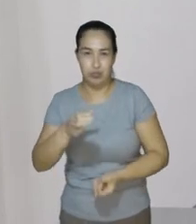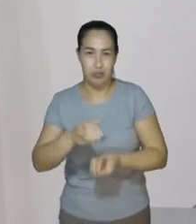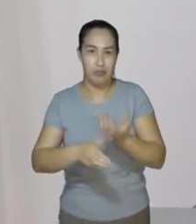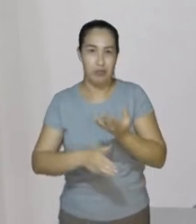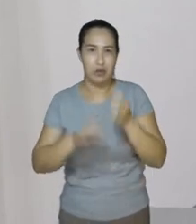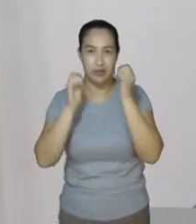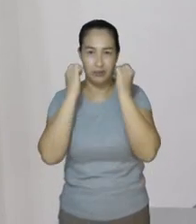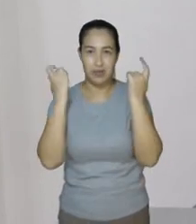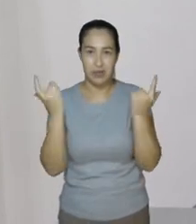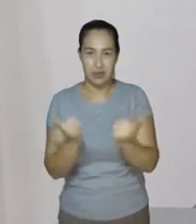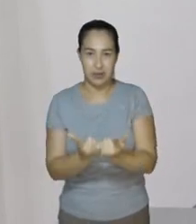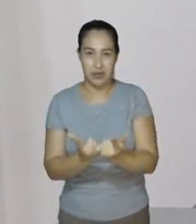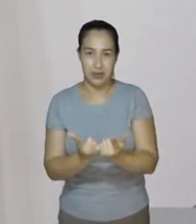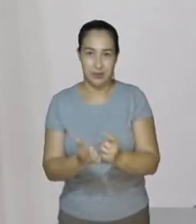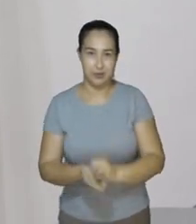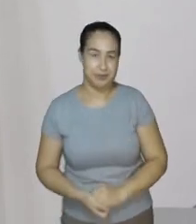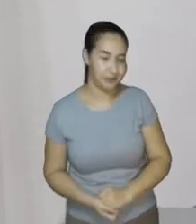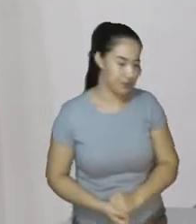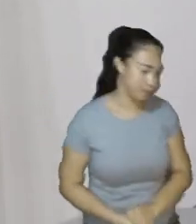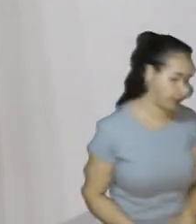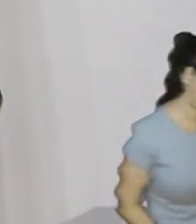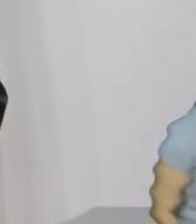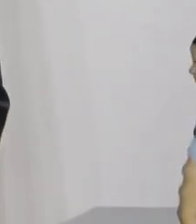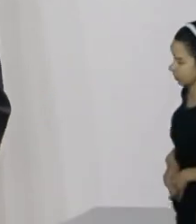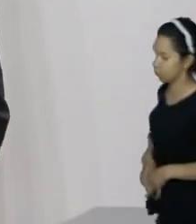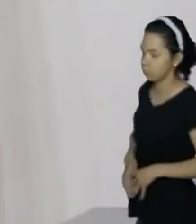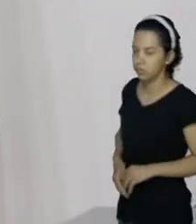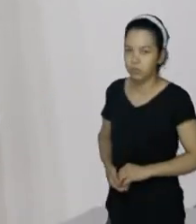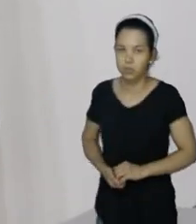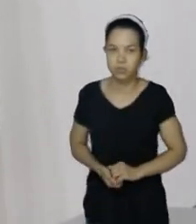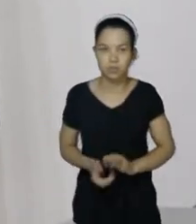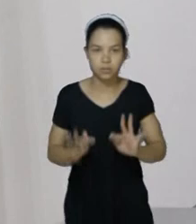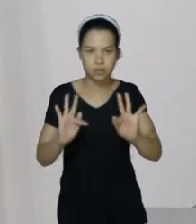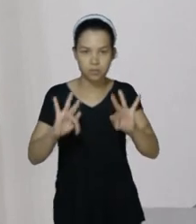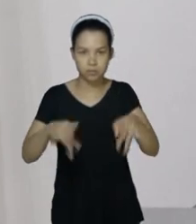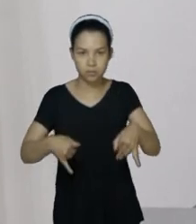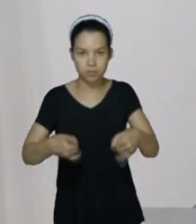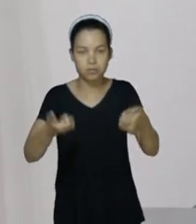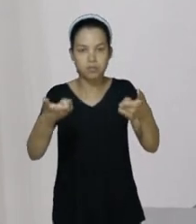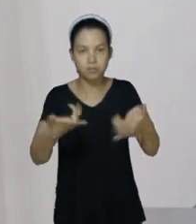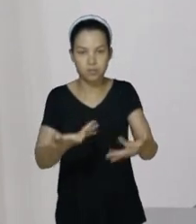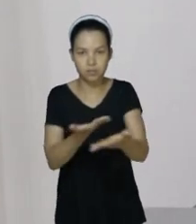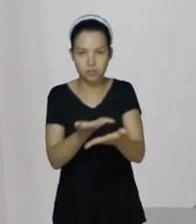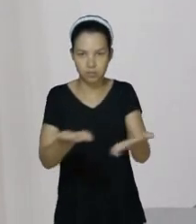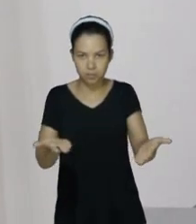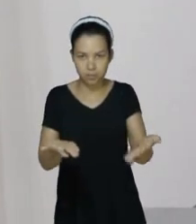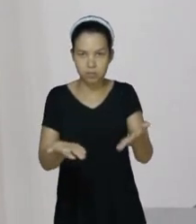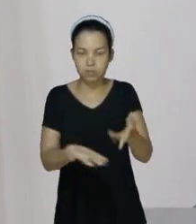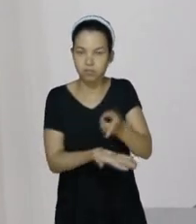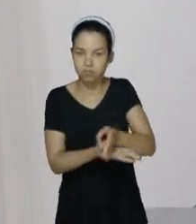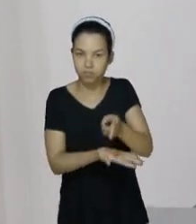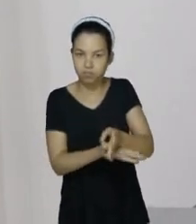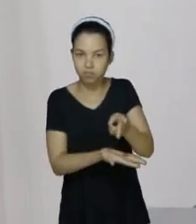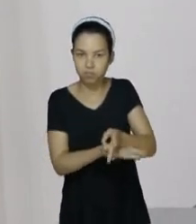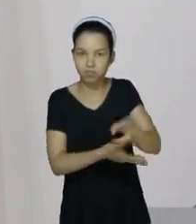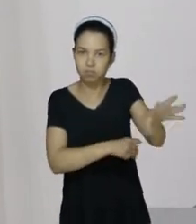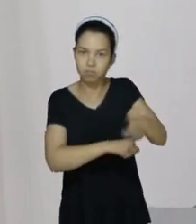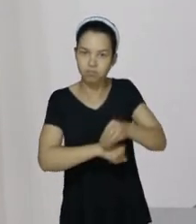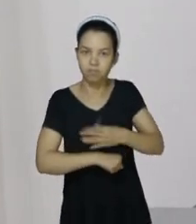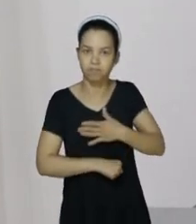casas legislativas. Eu finalizo, então, deixando para vocês o que eu sempre trago como referência para a minha